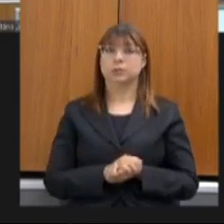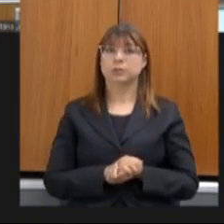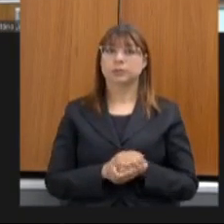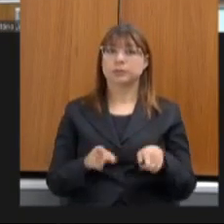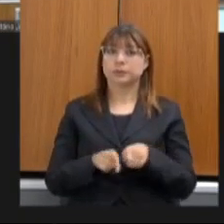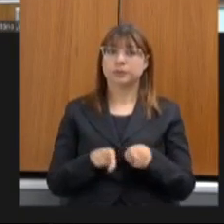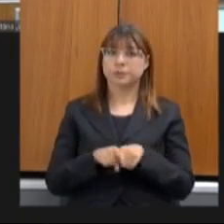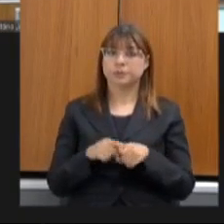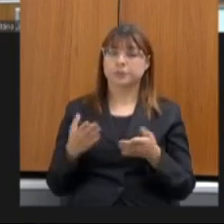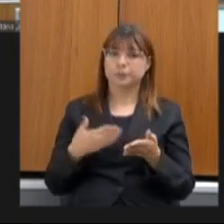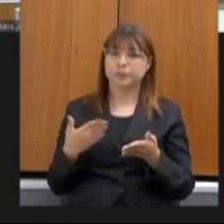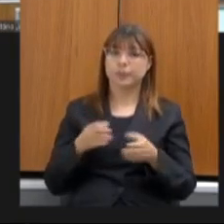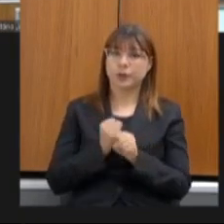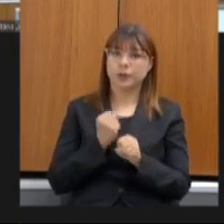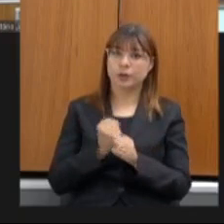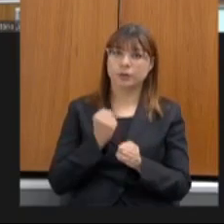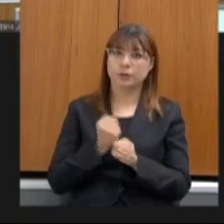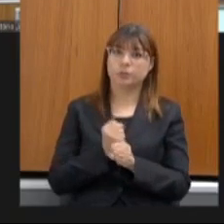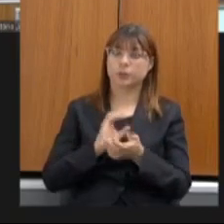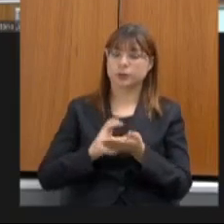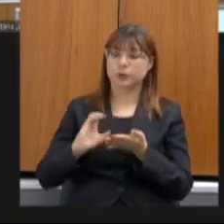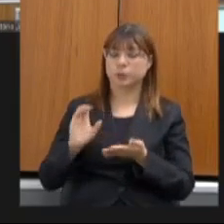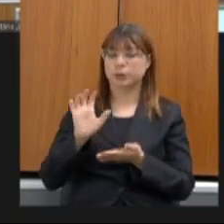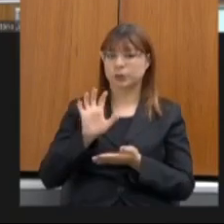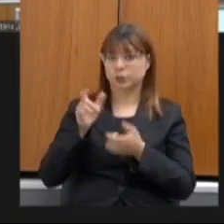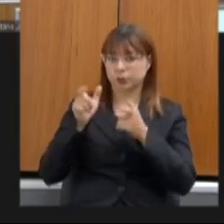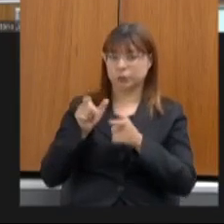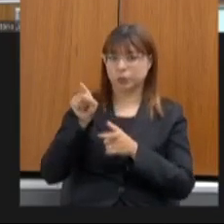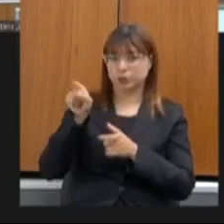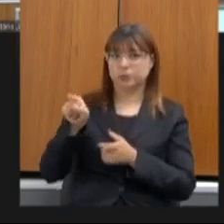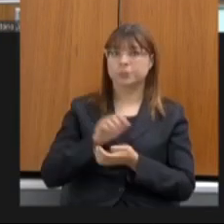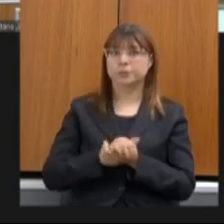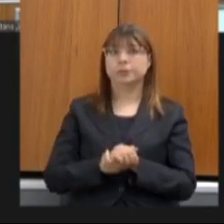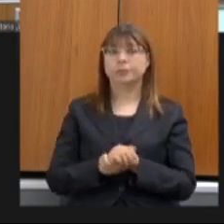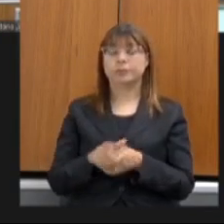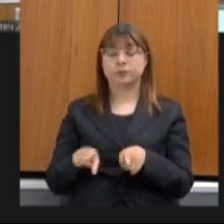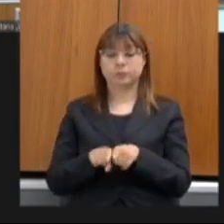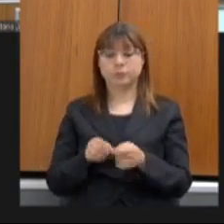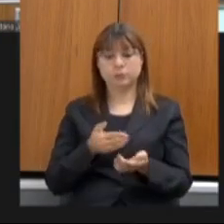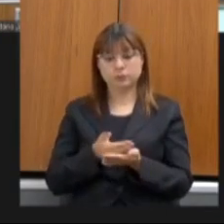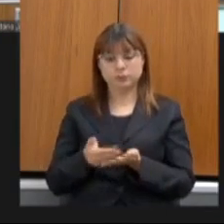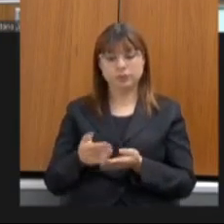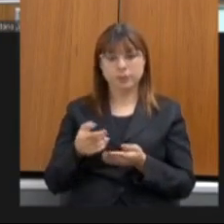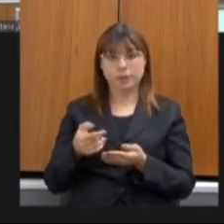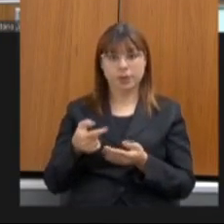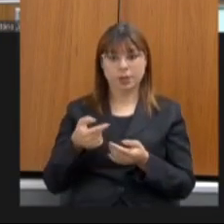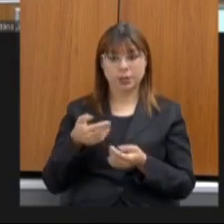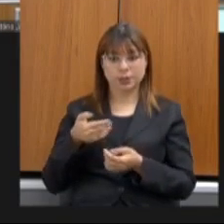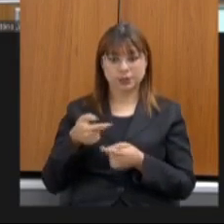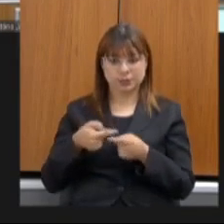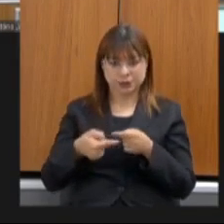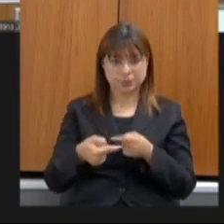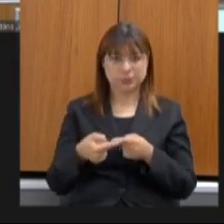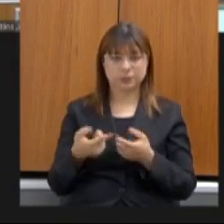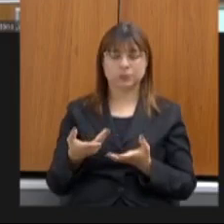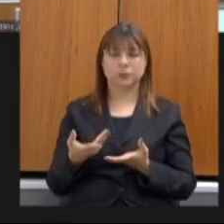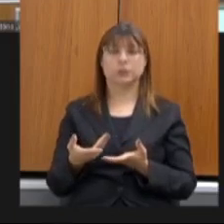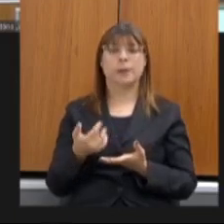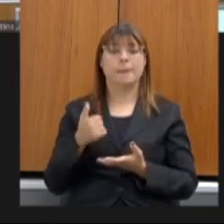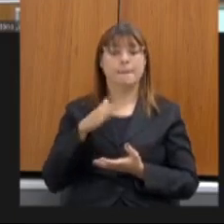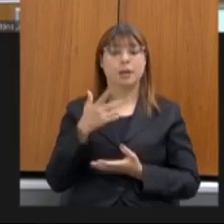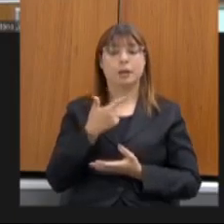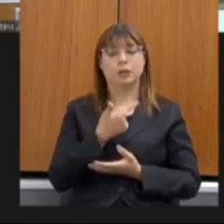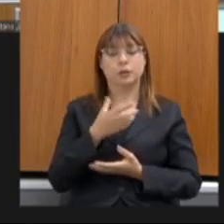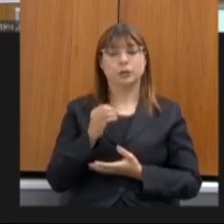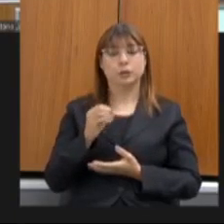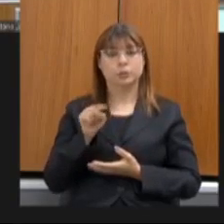com a obtenção de investimentos para reunir a região nós também estamos começando nessa próxima semana mais de duas mil